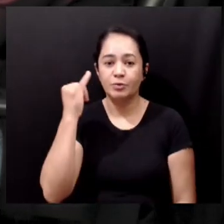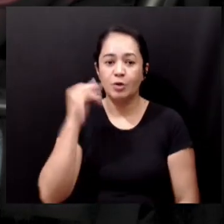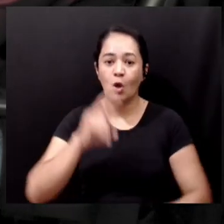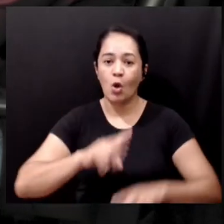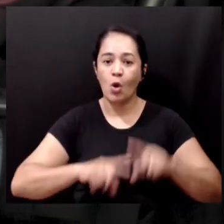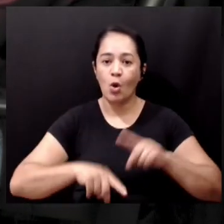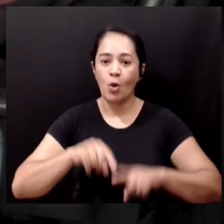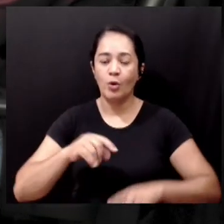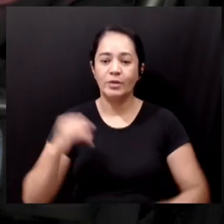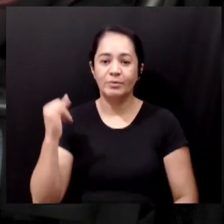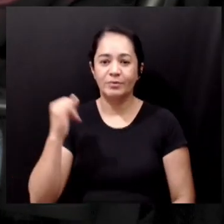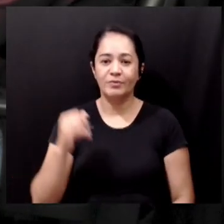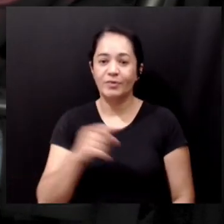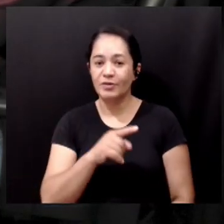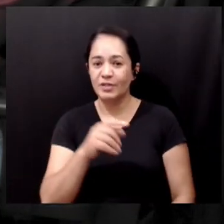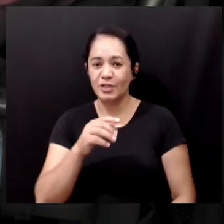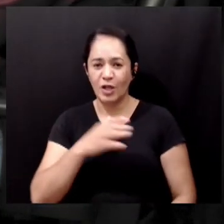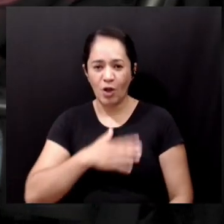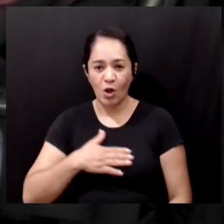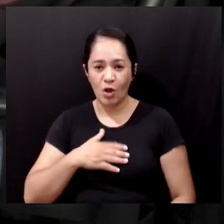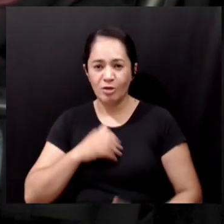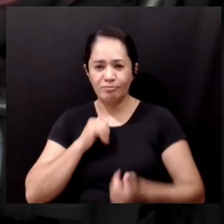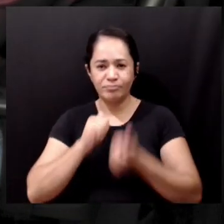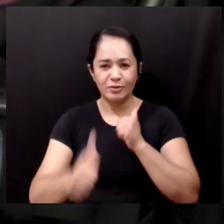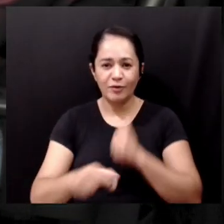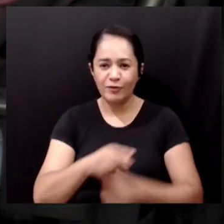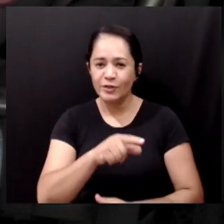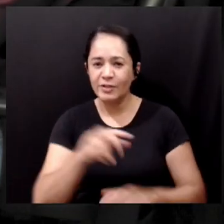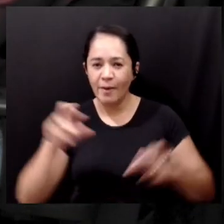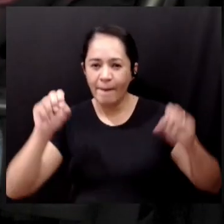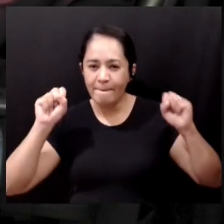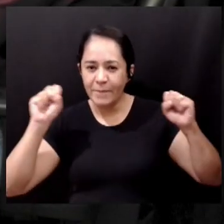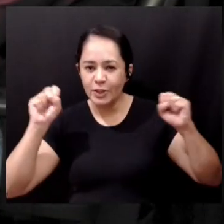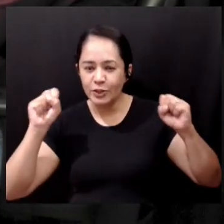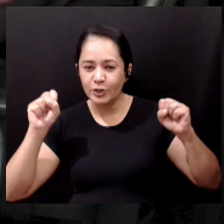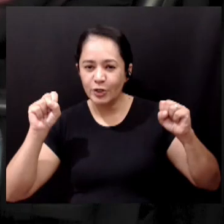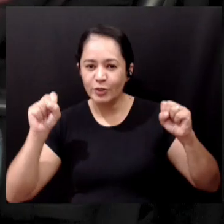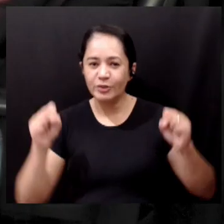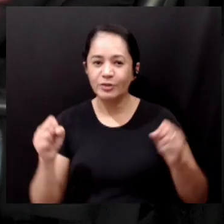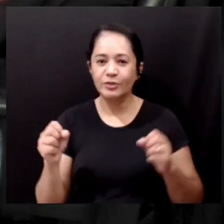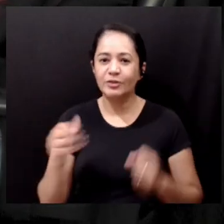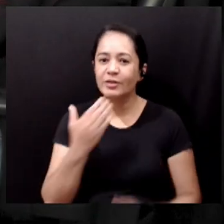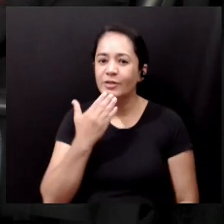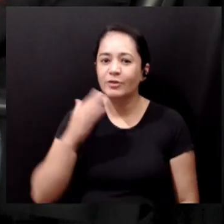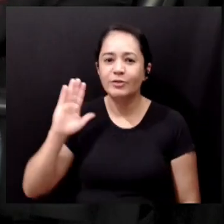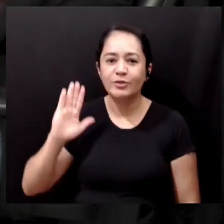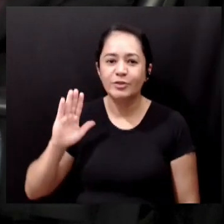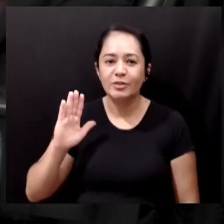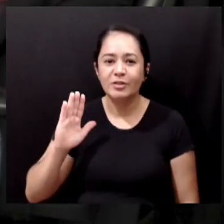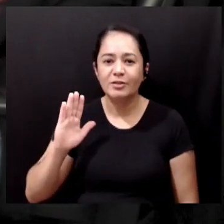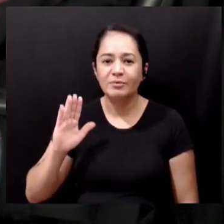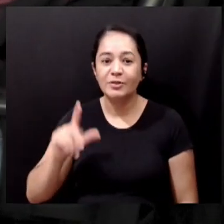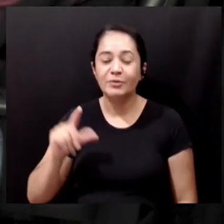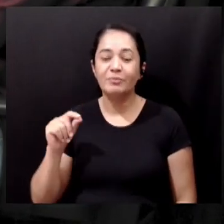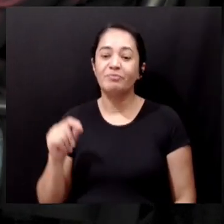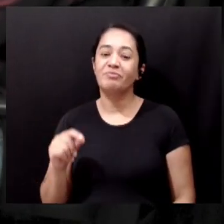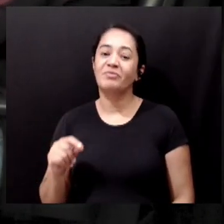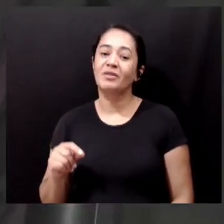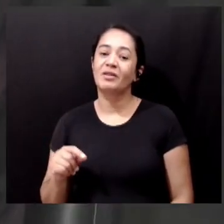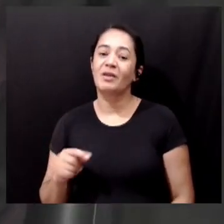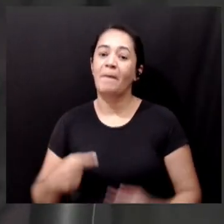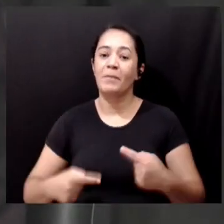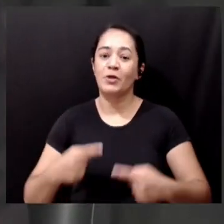futebol. É torcedor ou tem um time predileto? Olha, eles contam por aí, gente, que político não pode ter time.